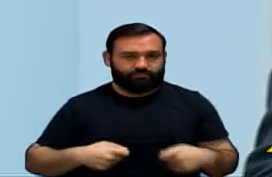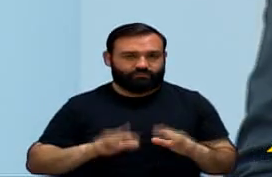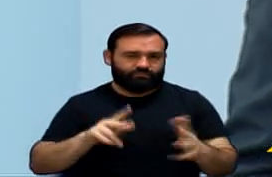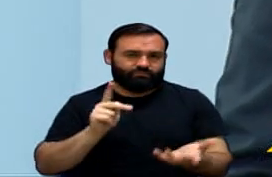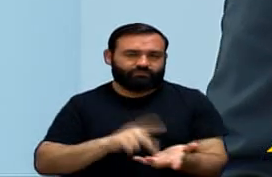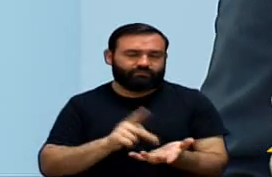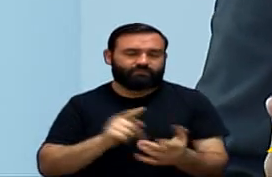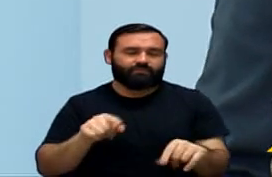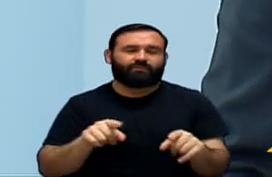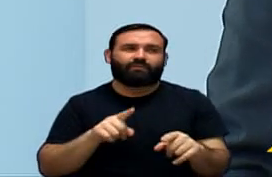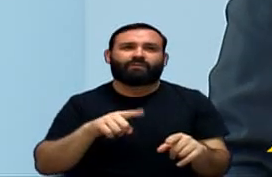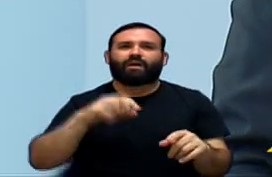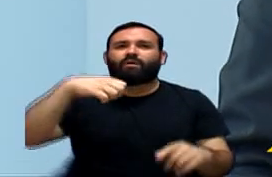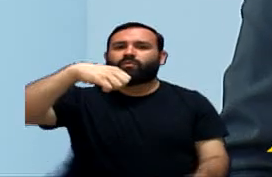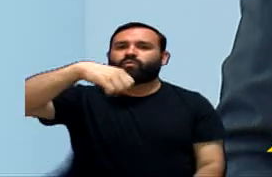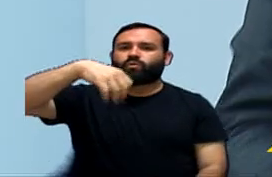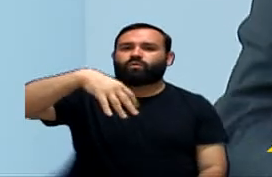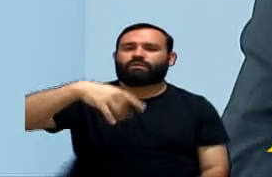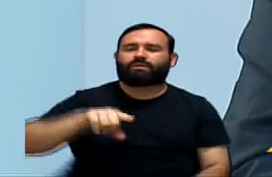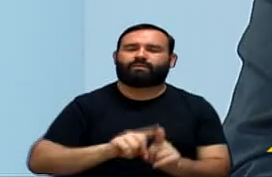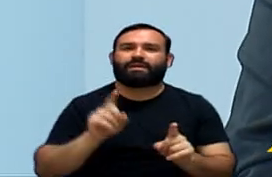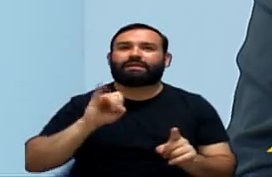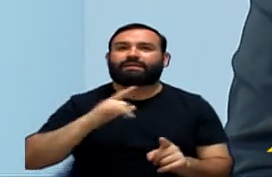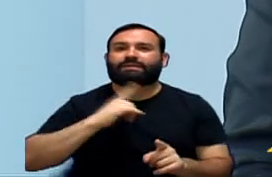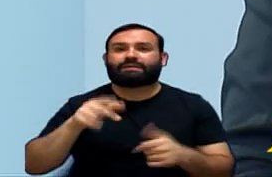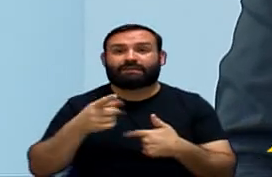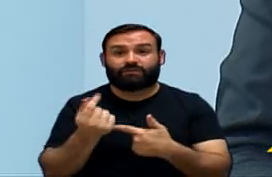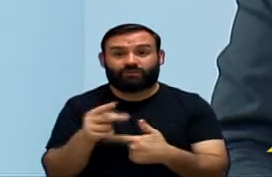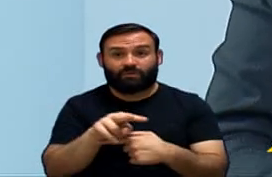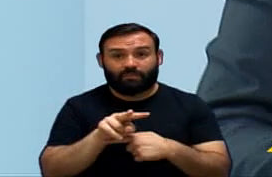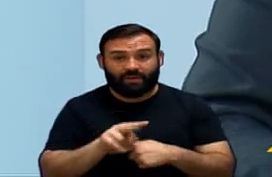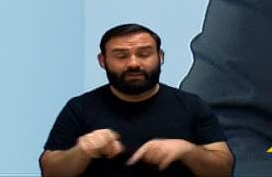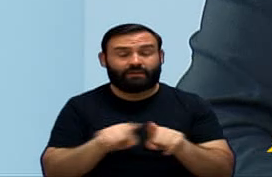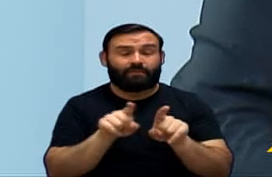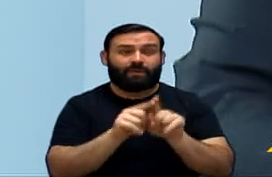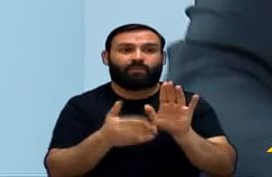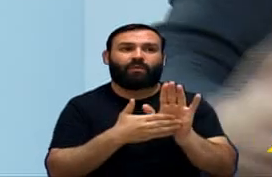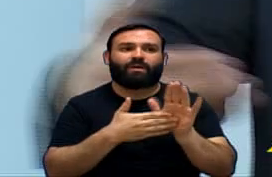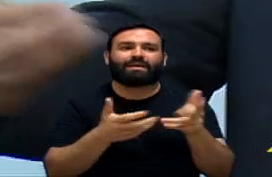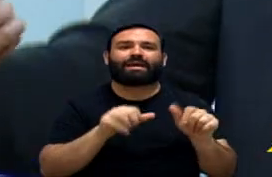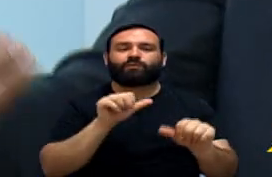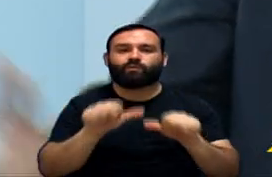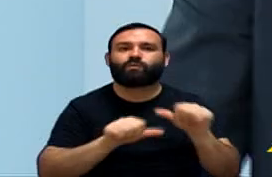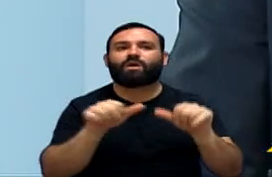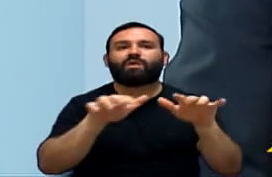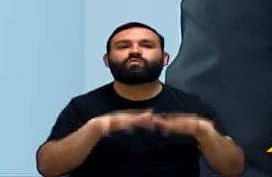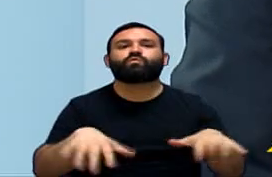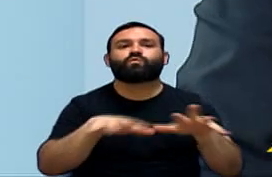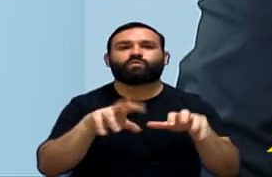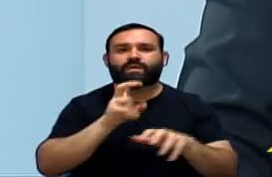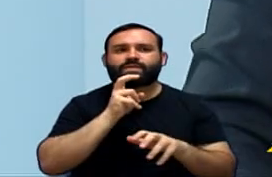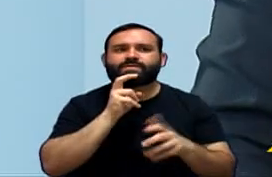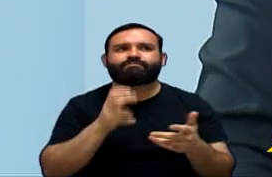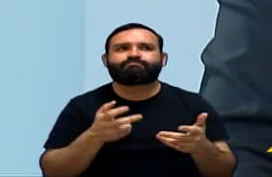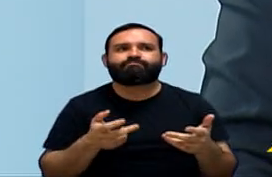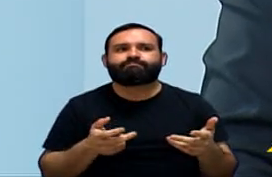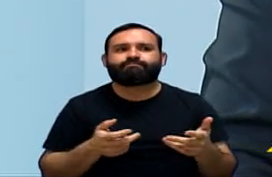realmente né A questão da iluminação se o empréstimo foi feito se a proposta era trocar em toda a cidade